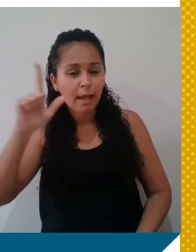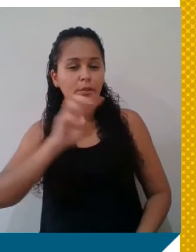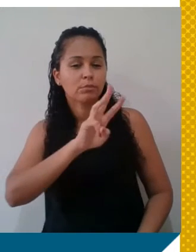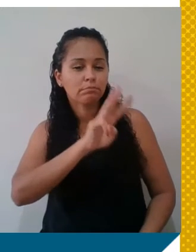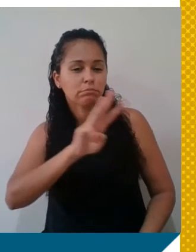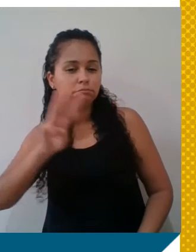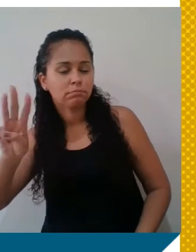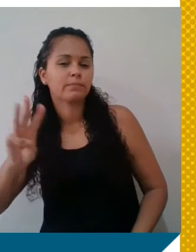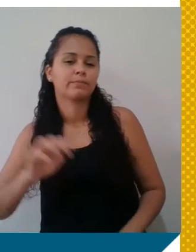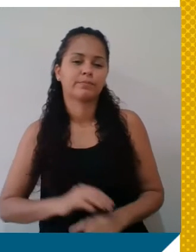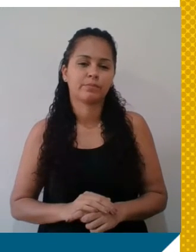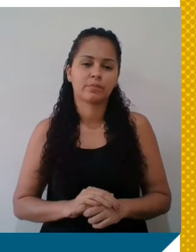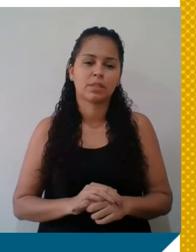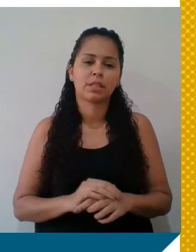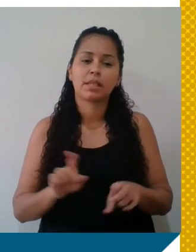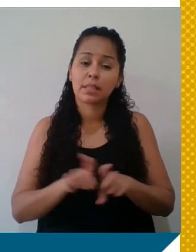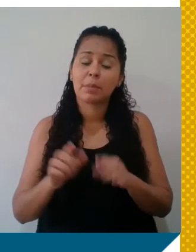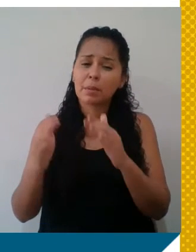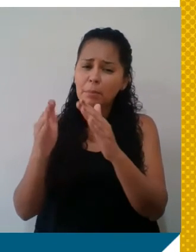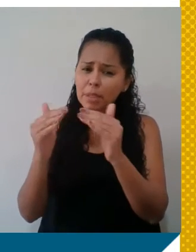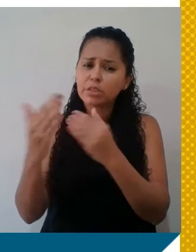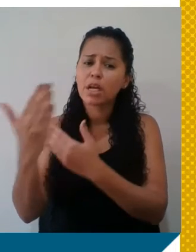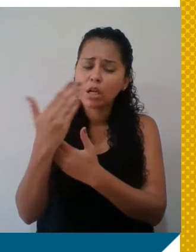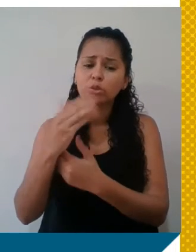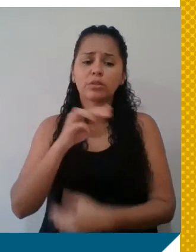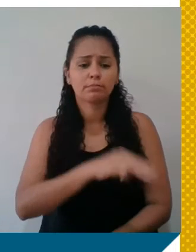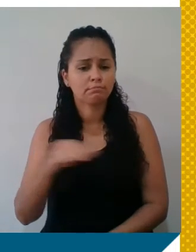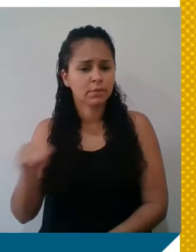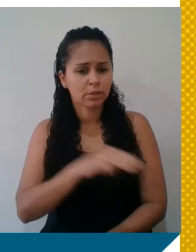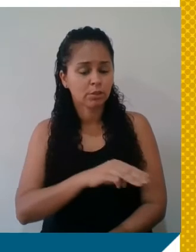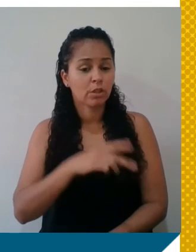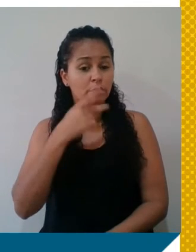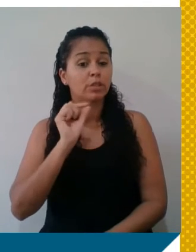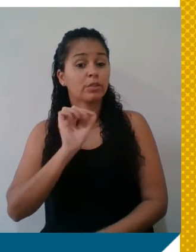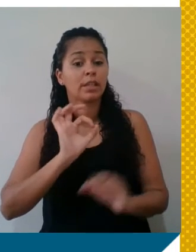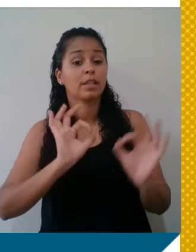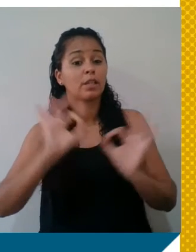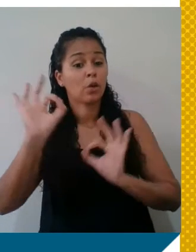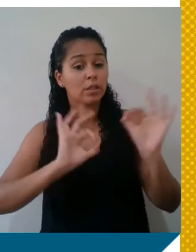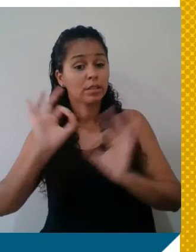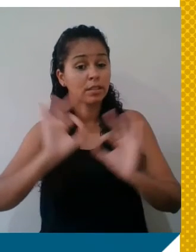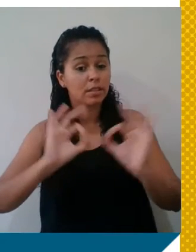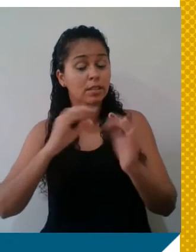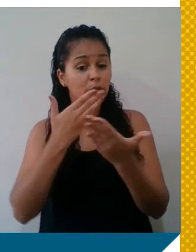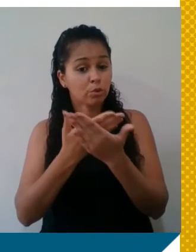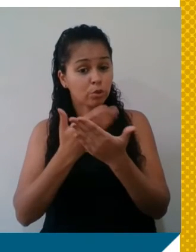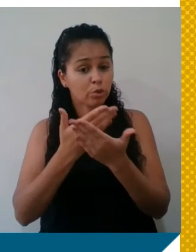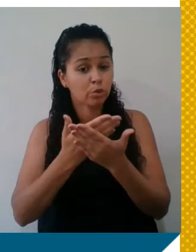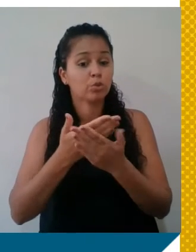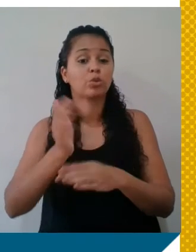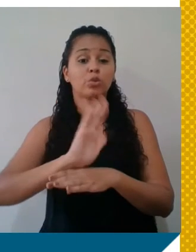e sites e a ajuda dos mediadores. Foi tudo isso falado no vídeo 10, Organização dos Estudos